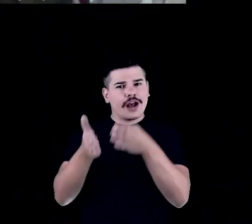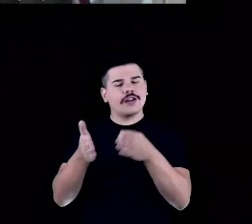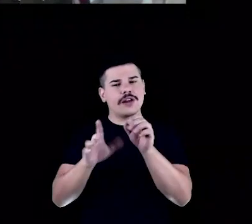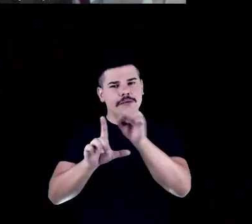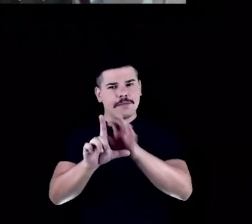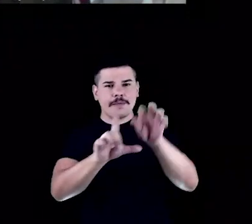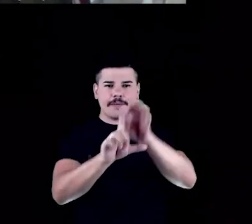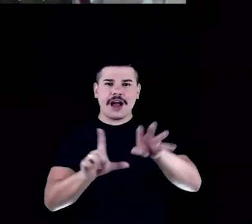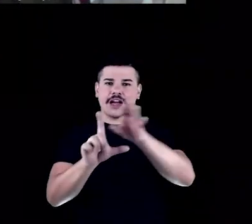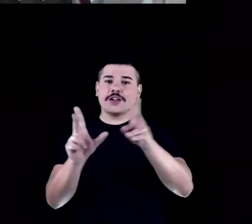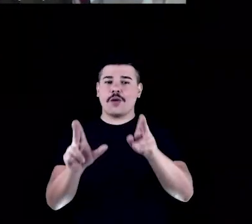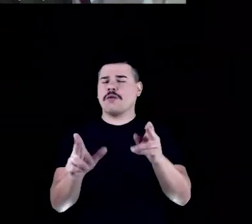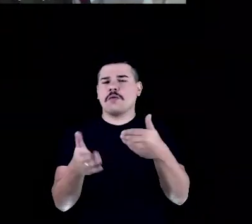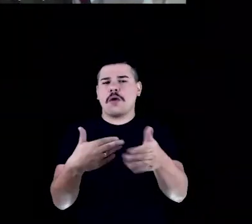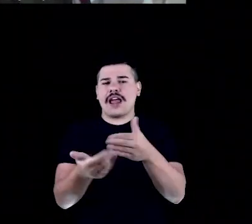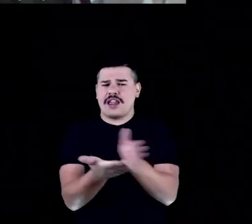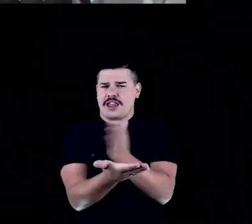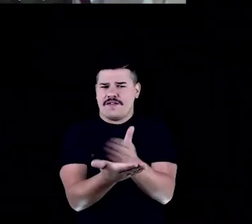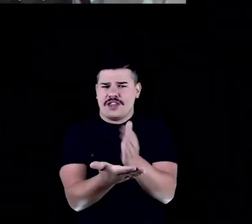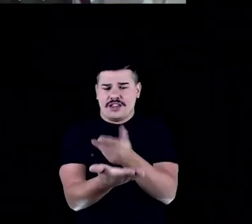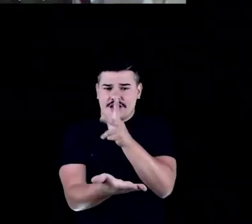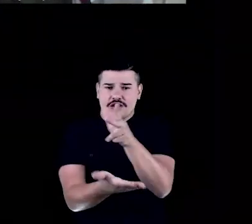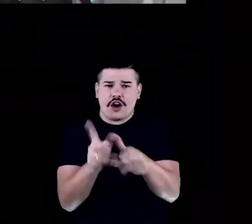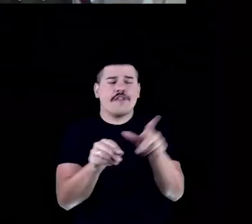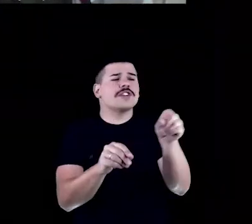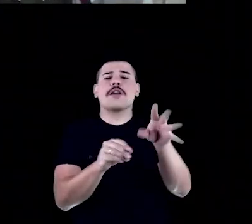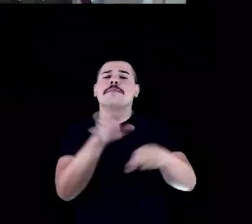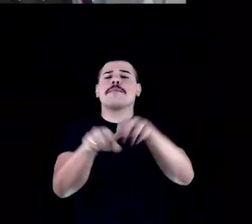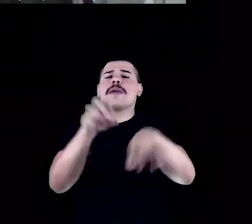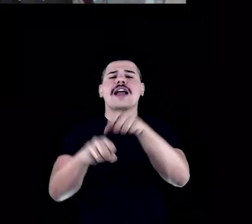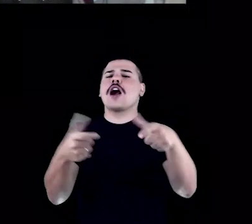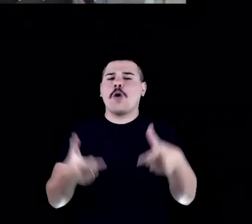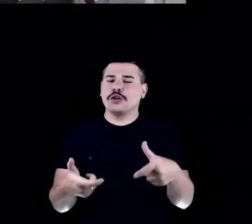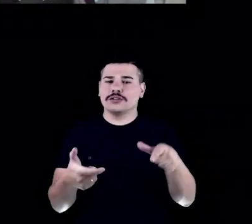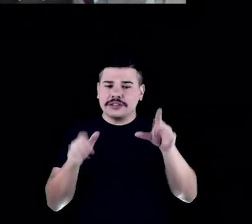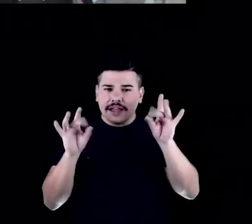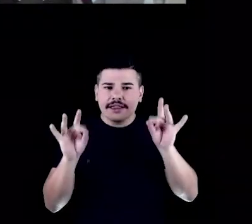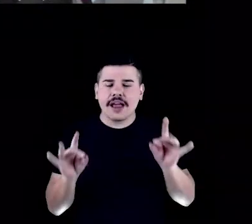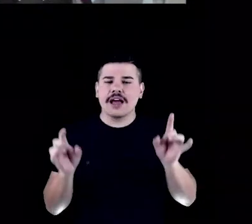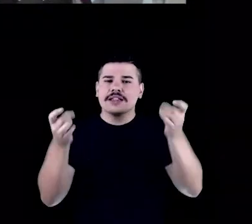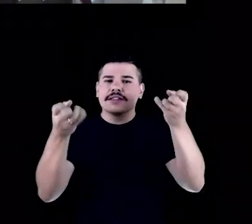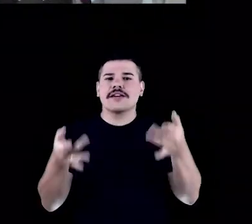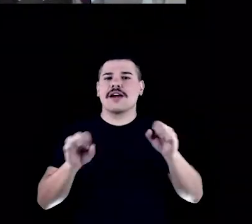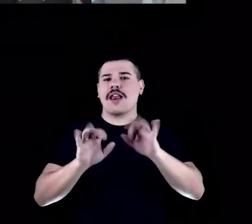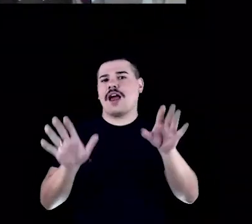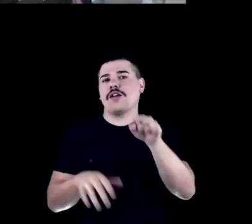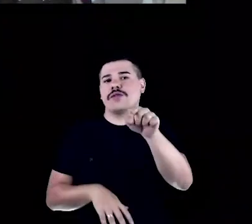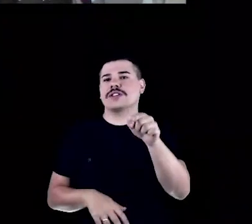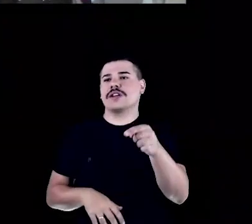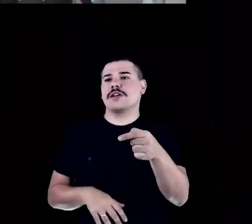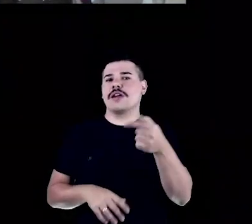usa, parece que, imagens de revistas. Qual é a sua fonte? É uma fonte muito precisa, porque você traz